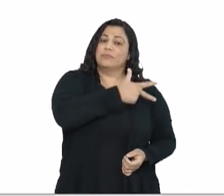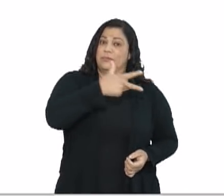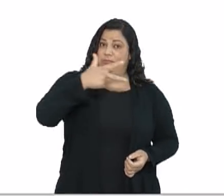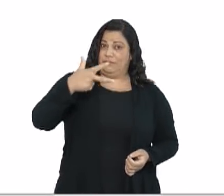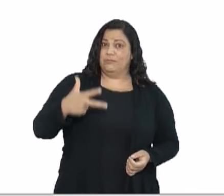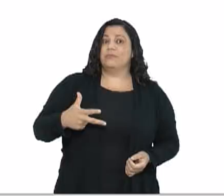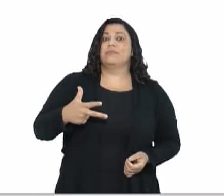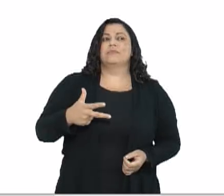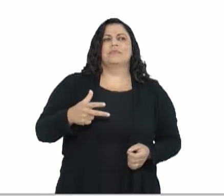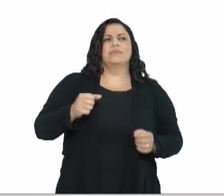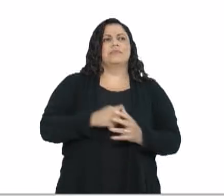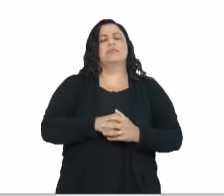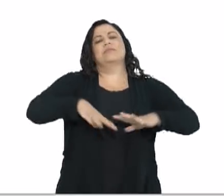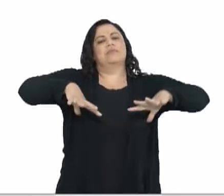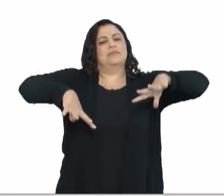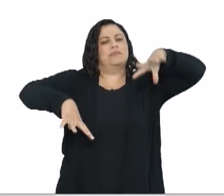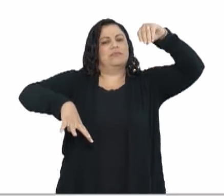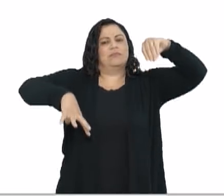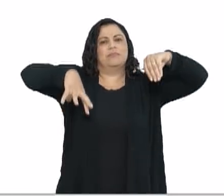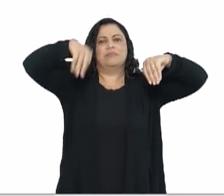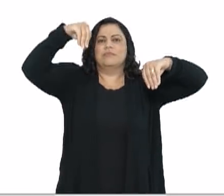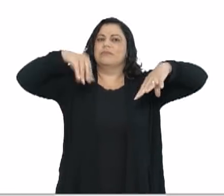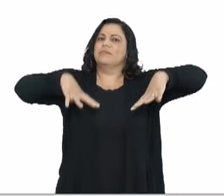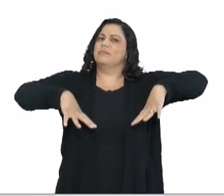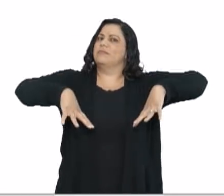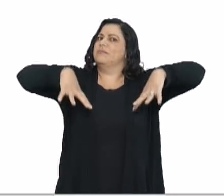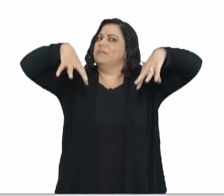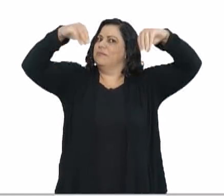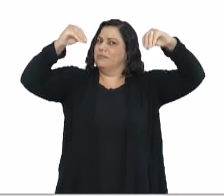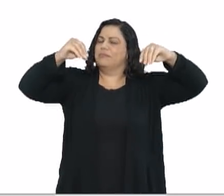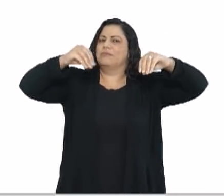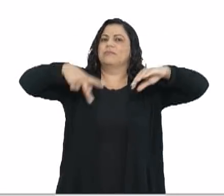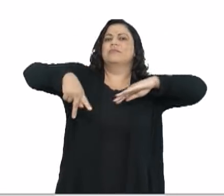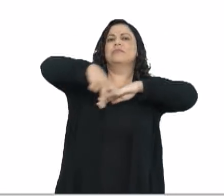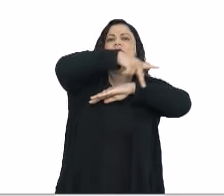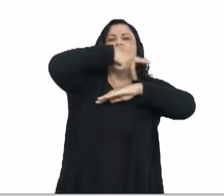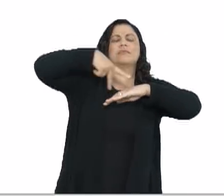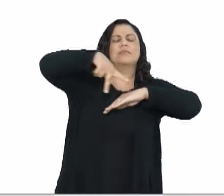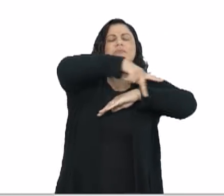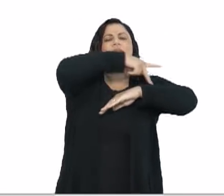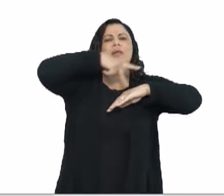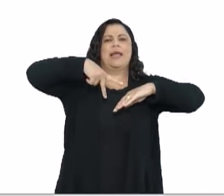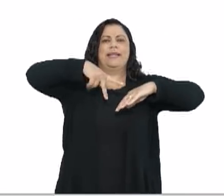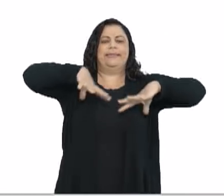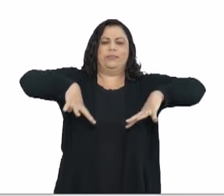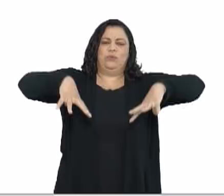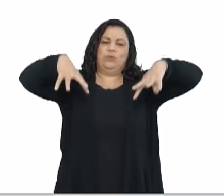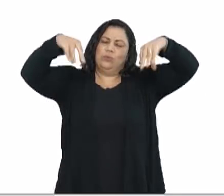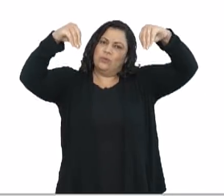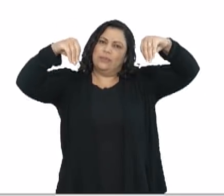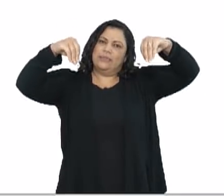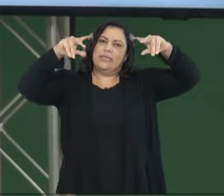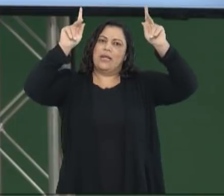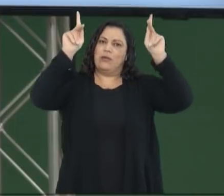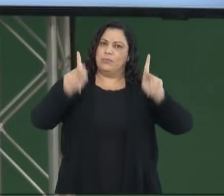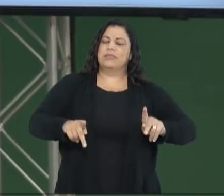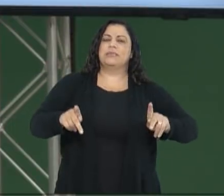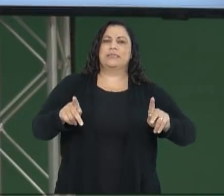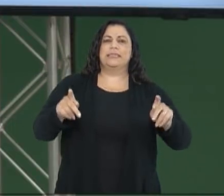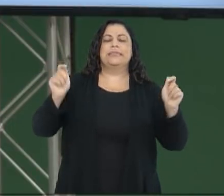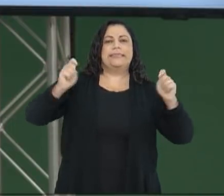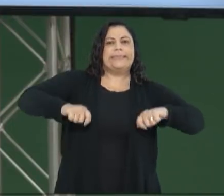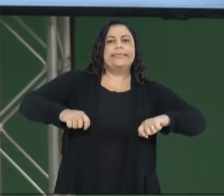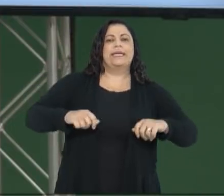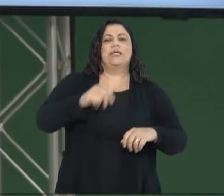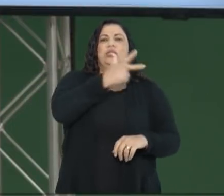ideia dos castelos, né? A Dinamarca é um país considerado o país dos castelos ali. Então na paisagem da